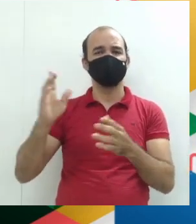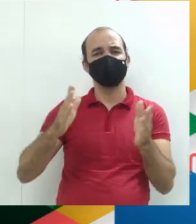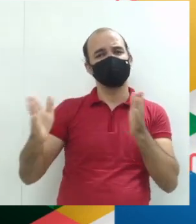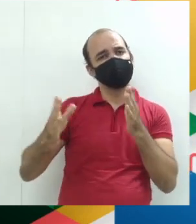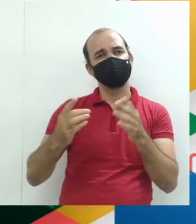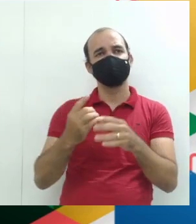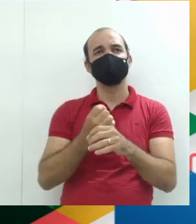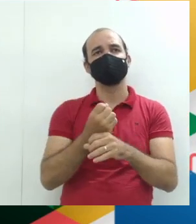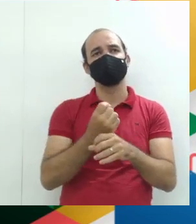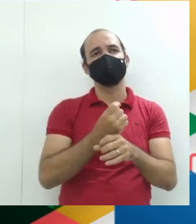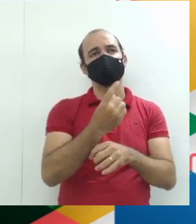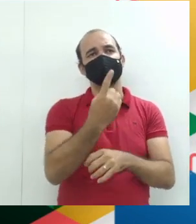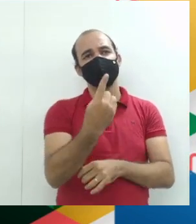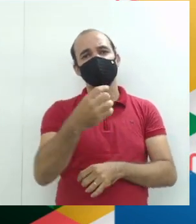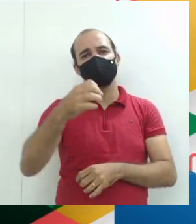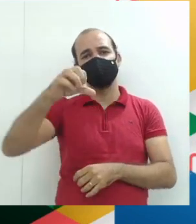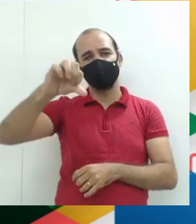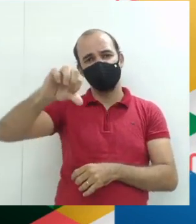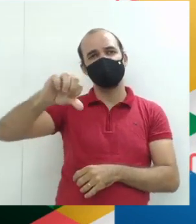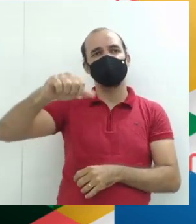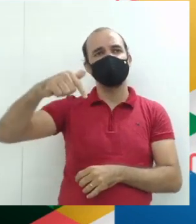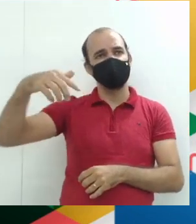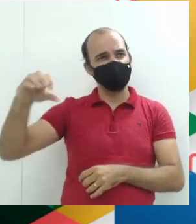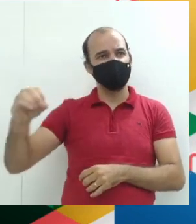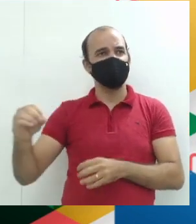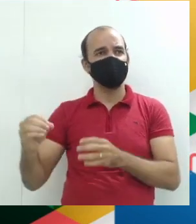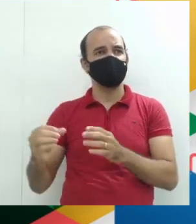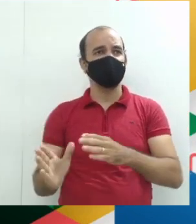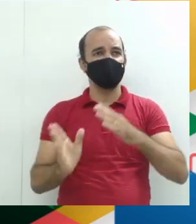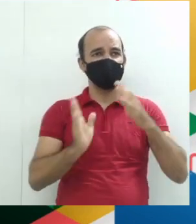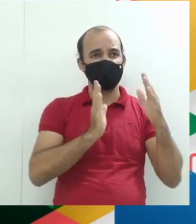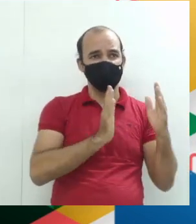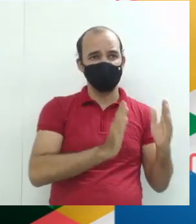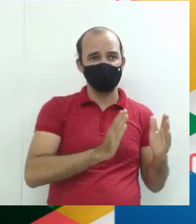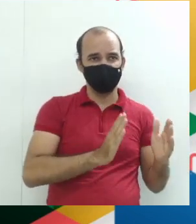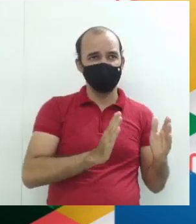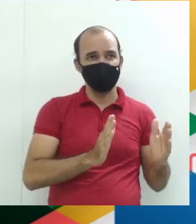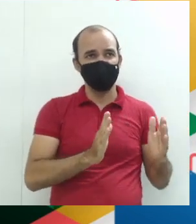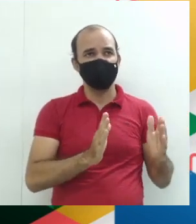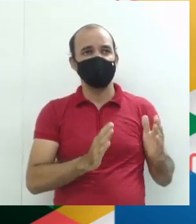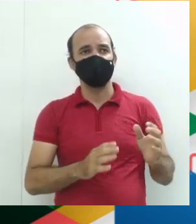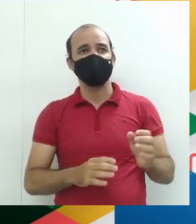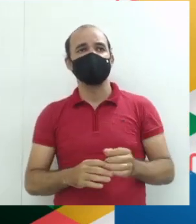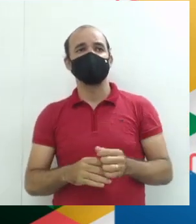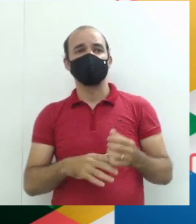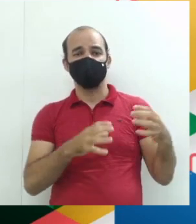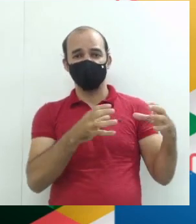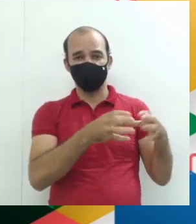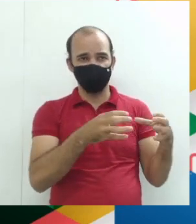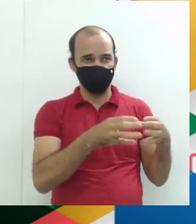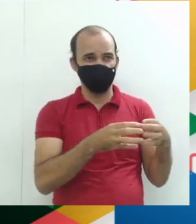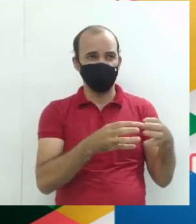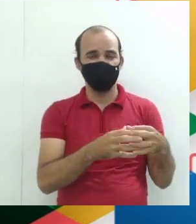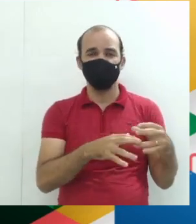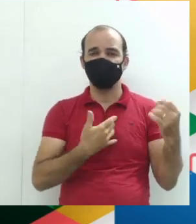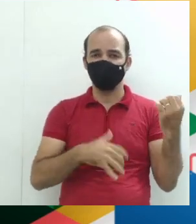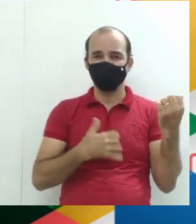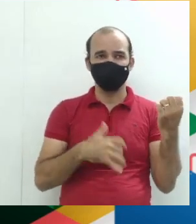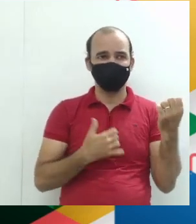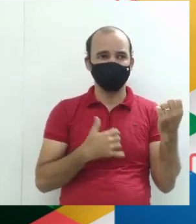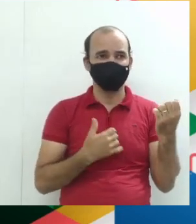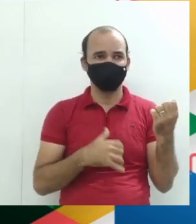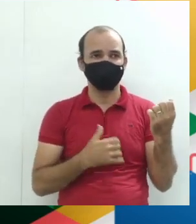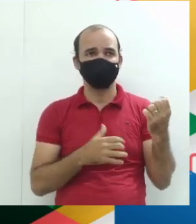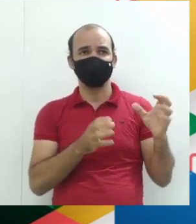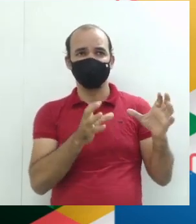70, liderando aí o movimento da Jovem Guarda. E no canto inferior esquerdo, uma foto do Barão Vermelho, da banda